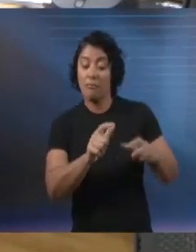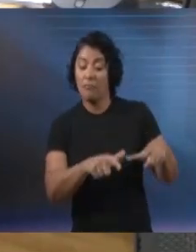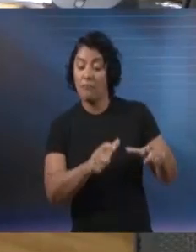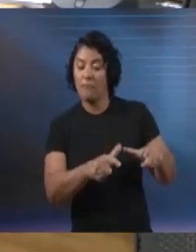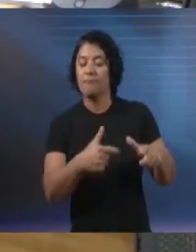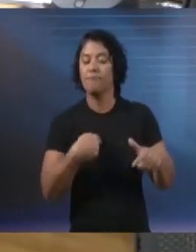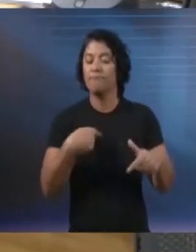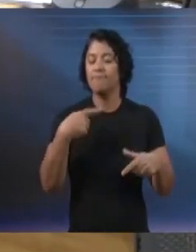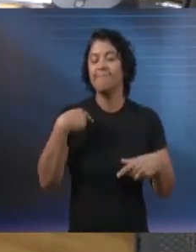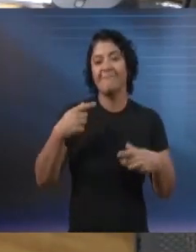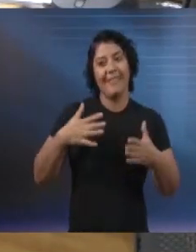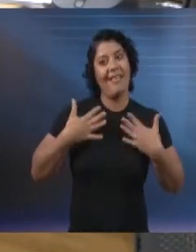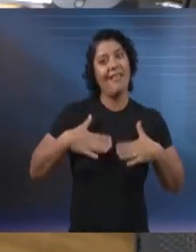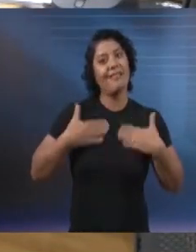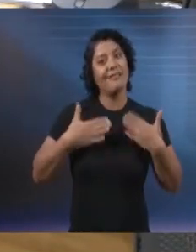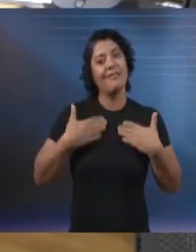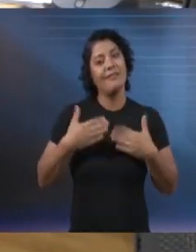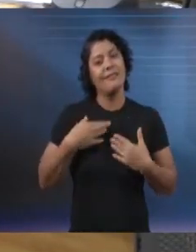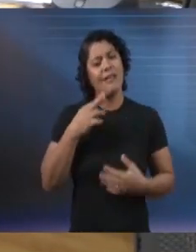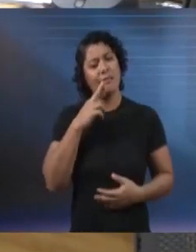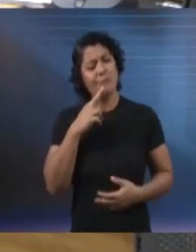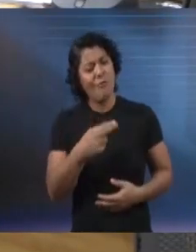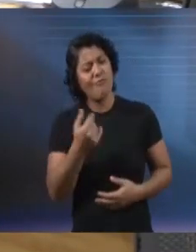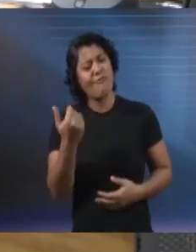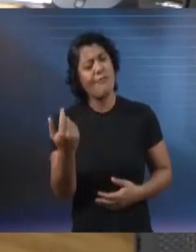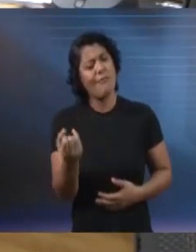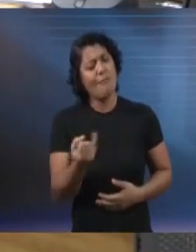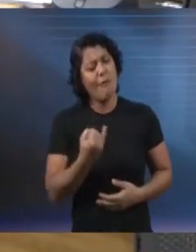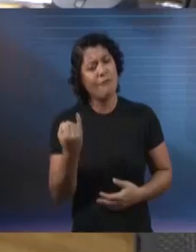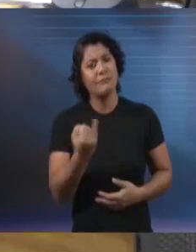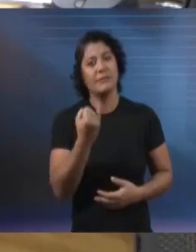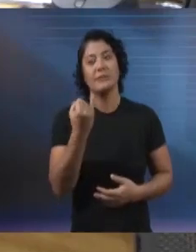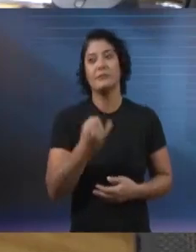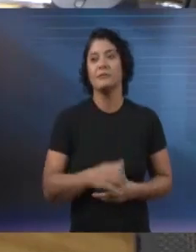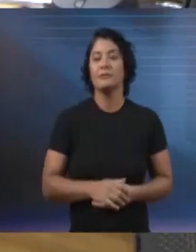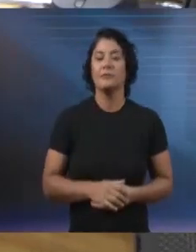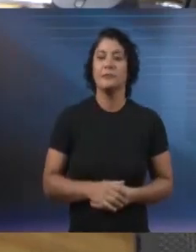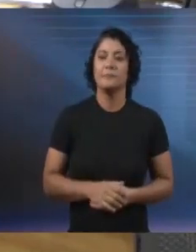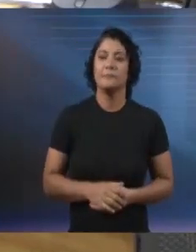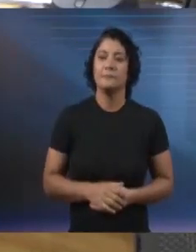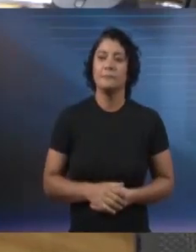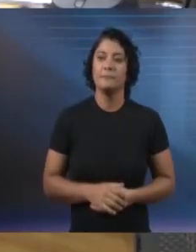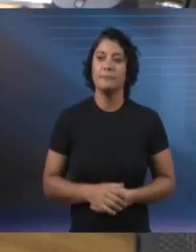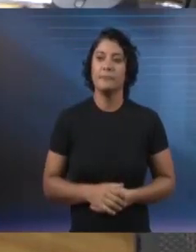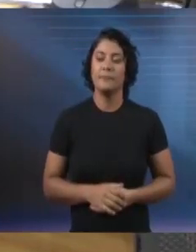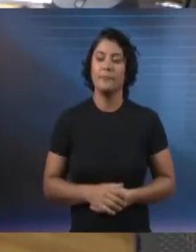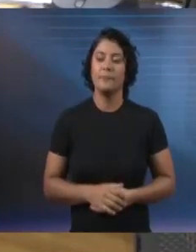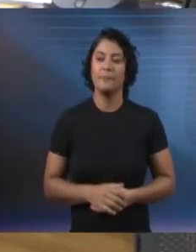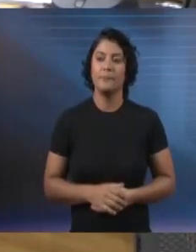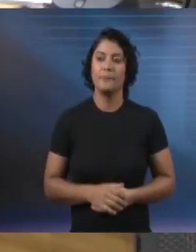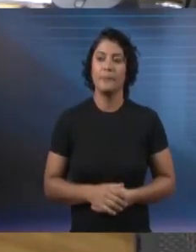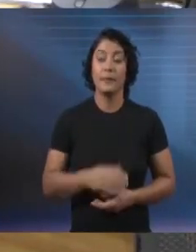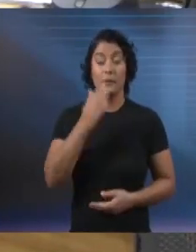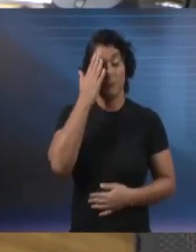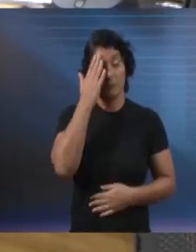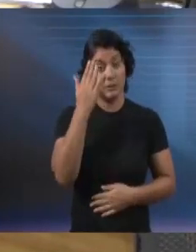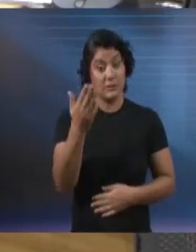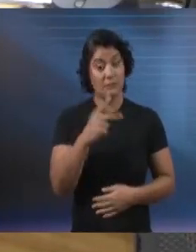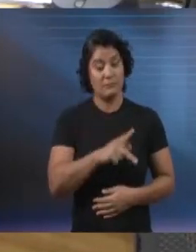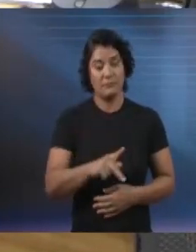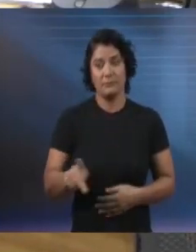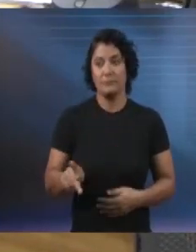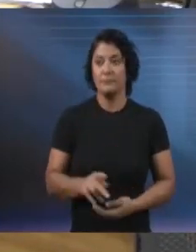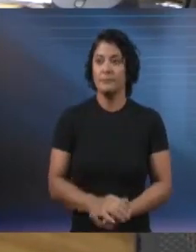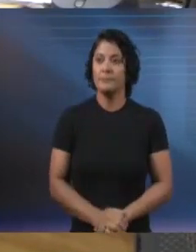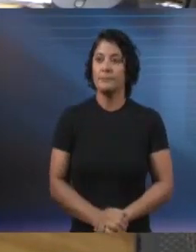tão importante que nós tivemos uma contribuição sensata e muito importante. Muito obrigado, senhor